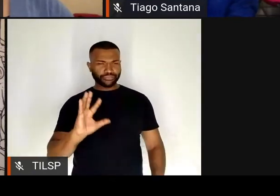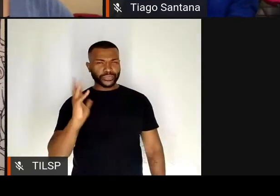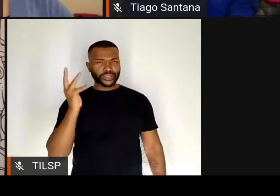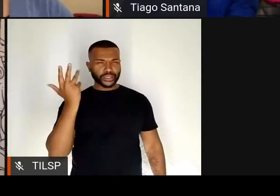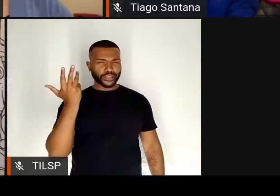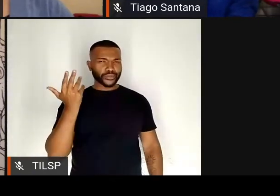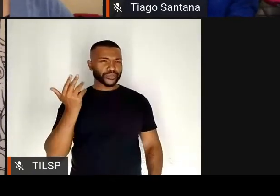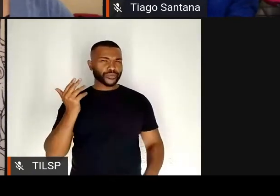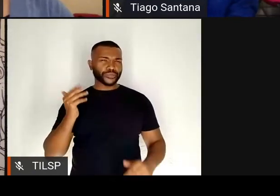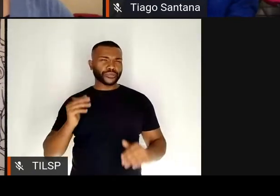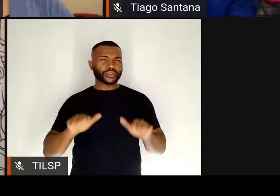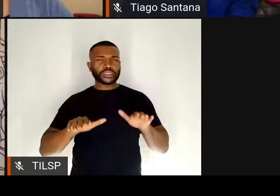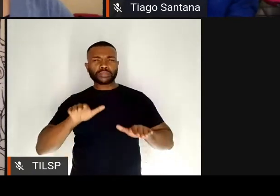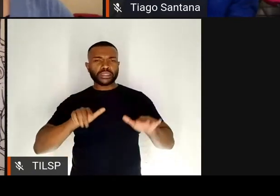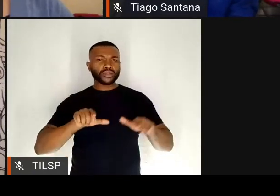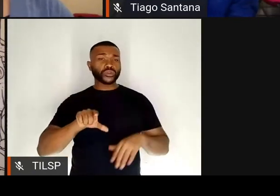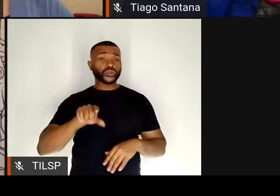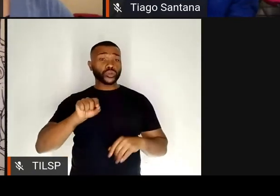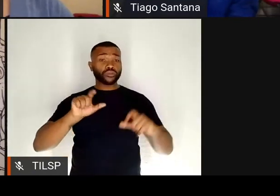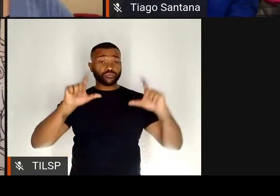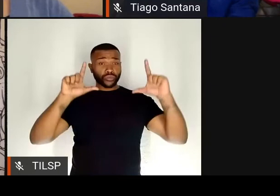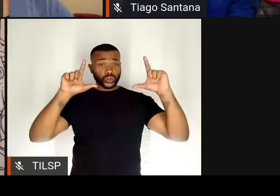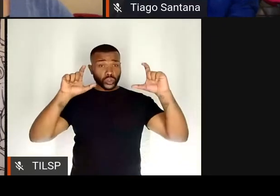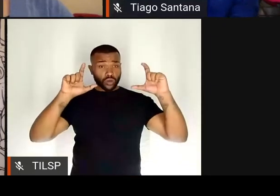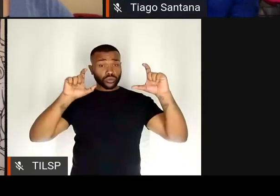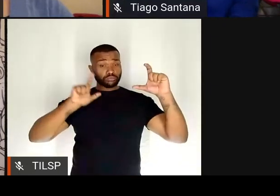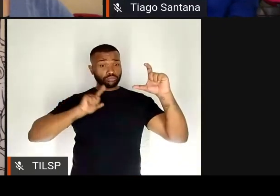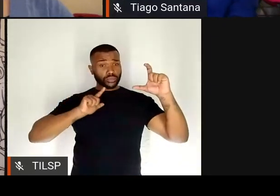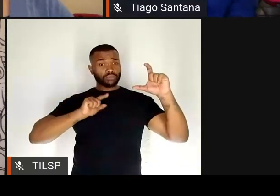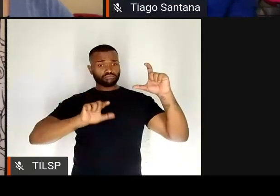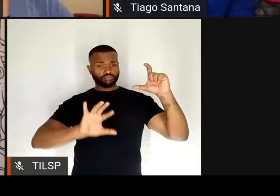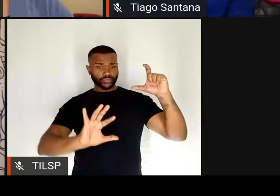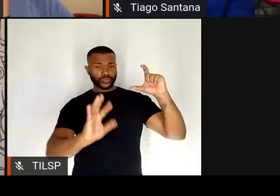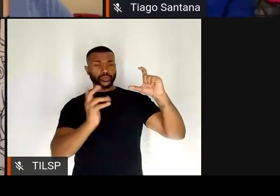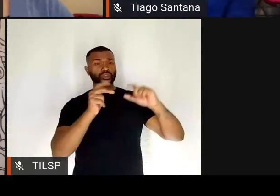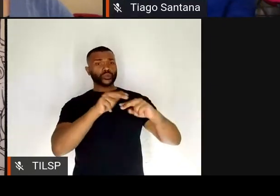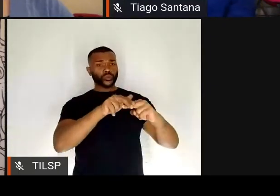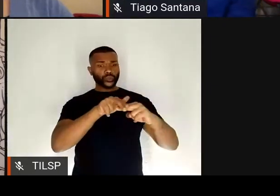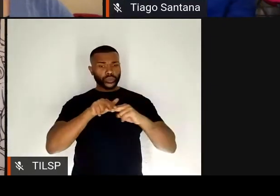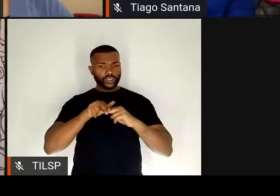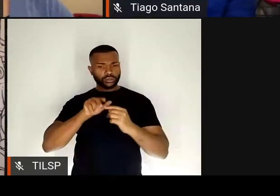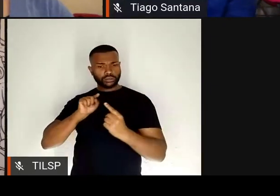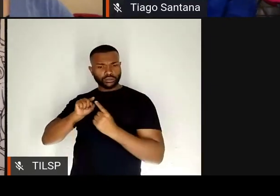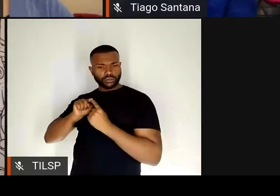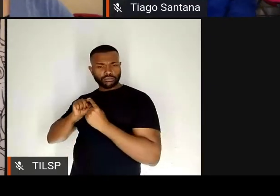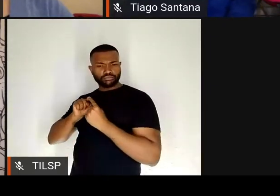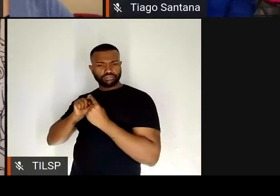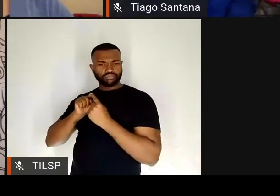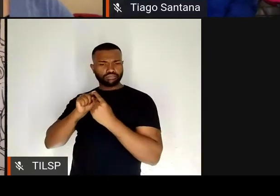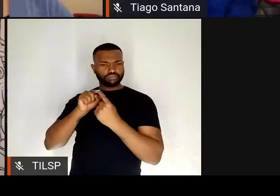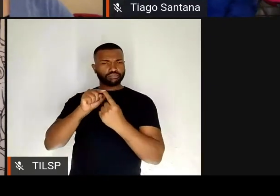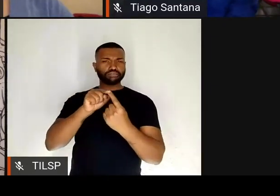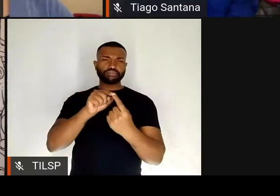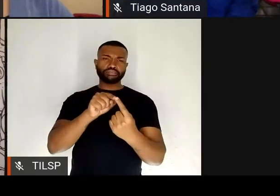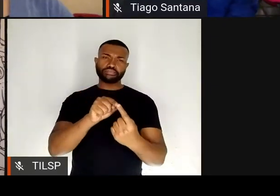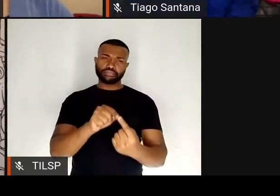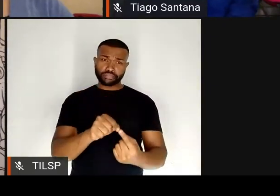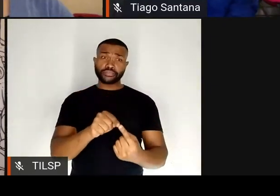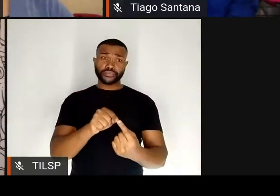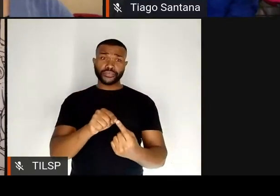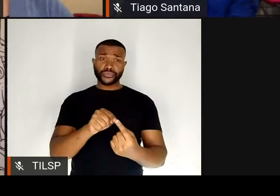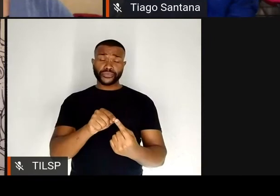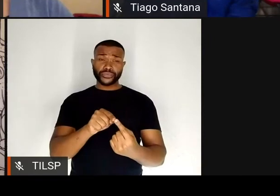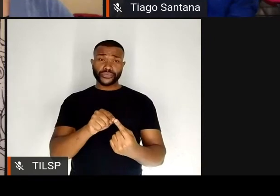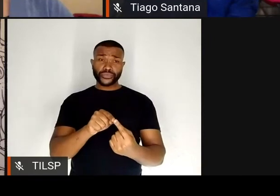das escolhas do fotógrafo, ela passa por um aparato e, portanto, ela cumpre um ritual que é, em última instância, aquilo